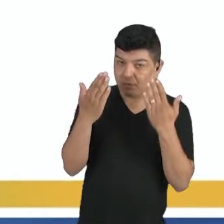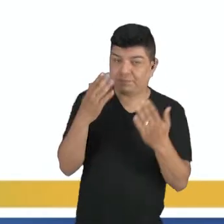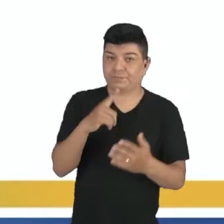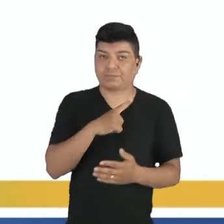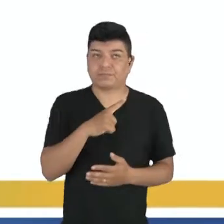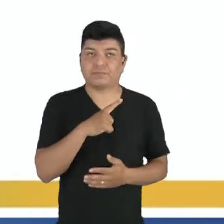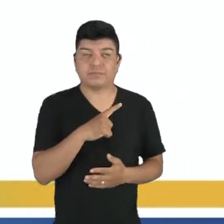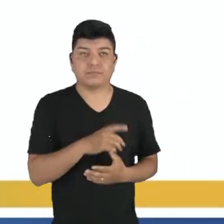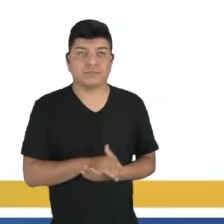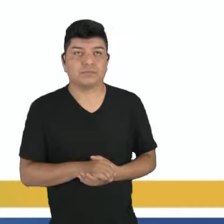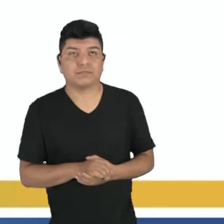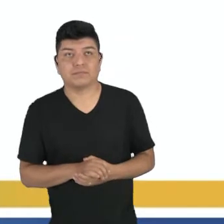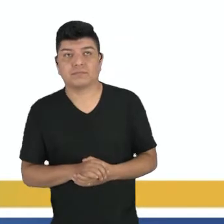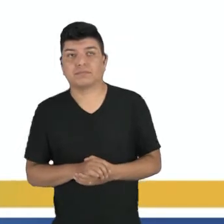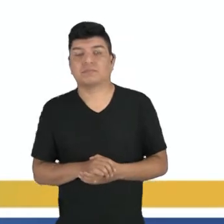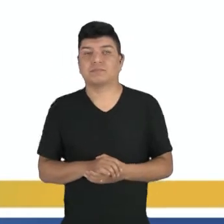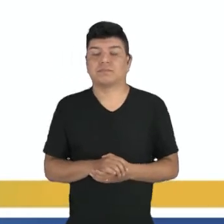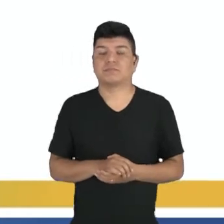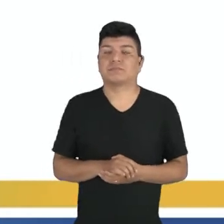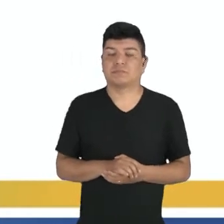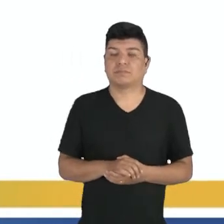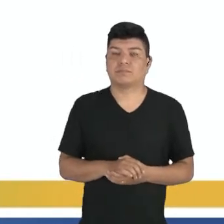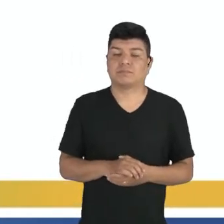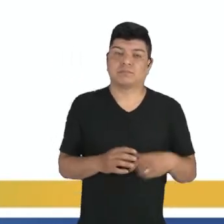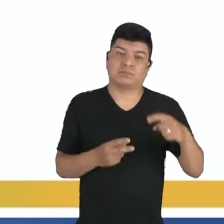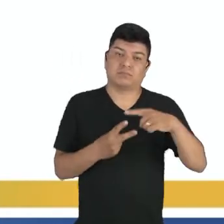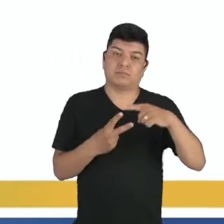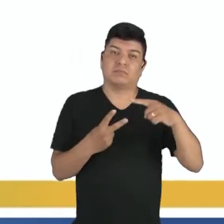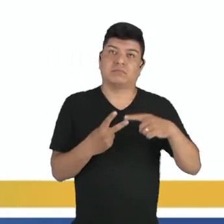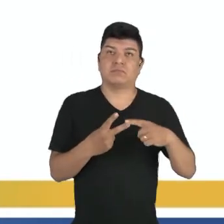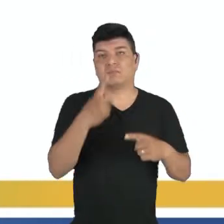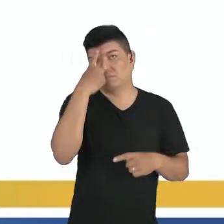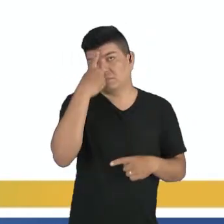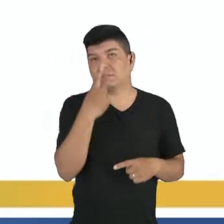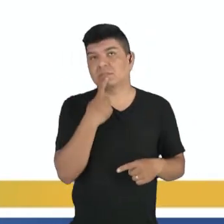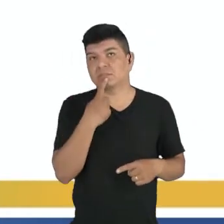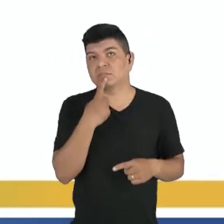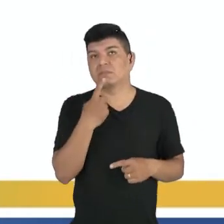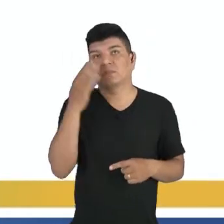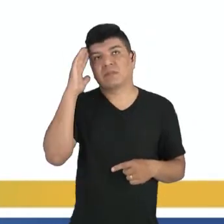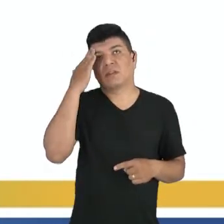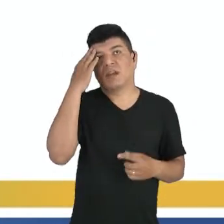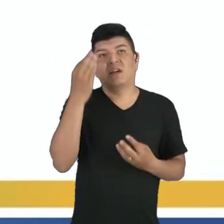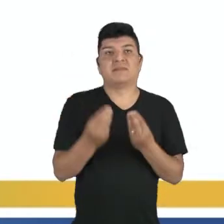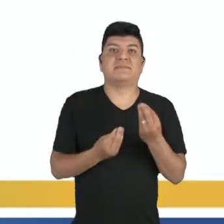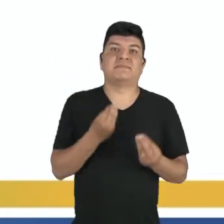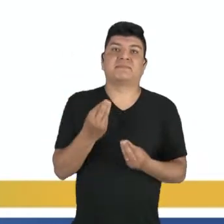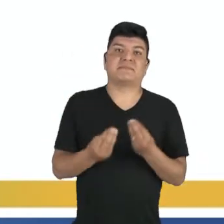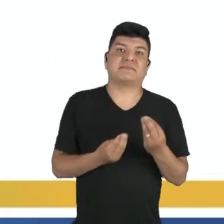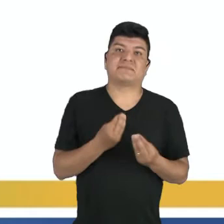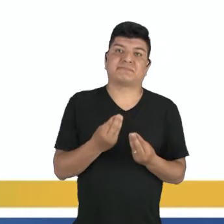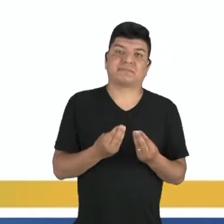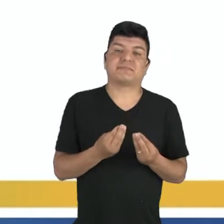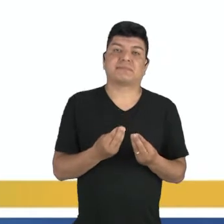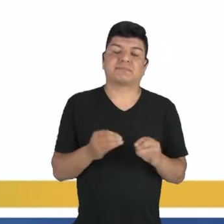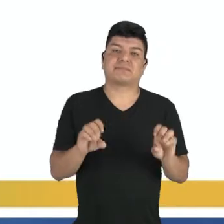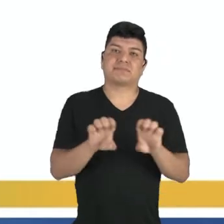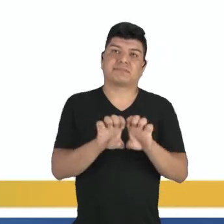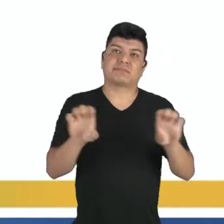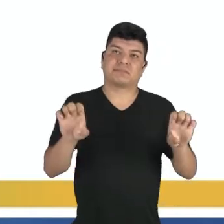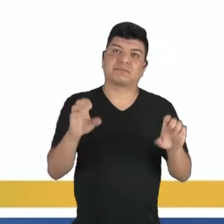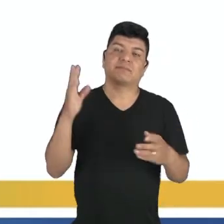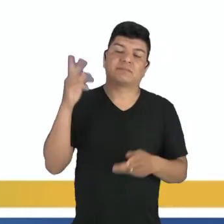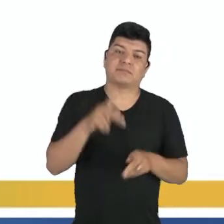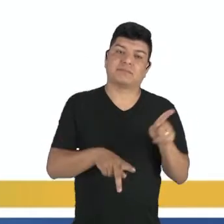comparação visão peguei duas ilustrações e importantes para entender como é que que essa